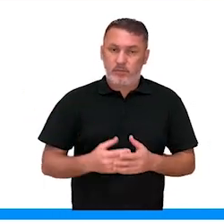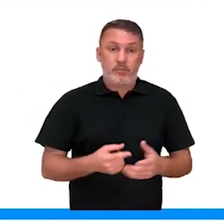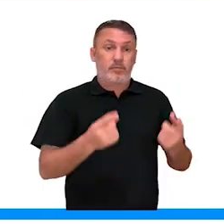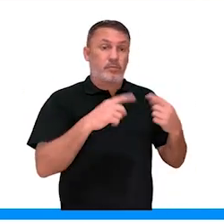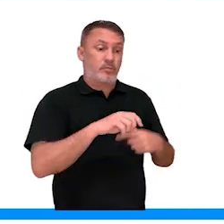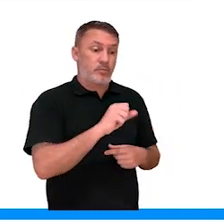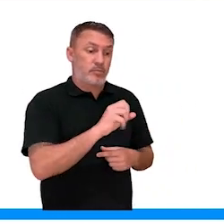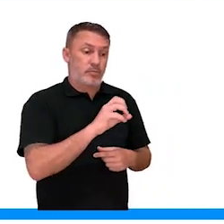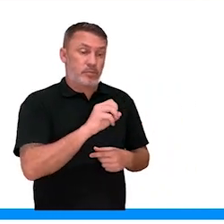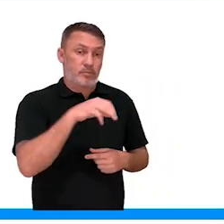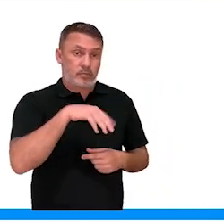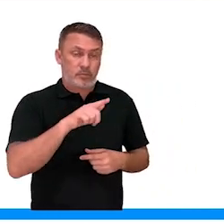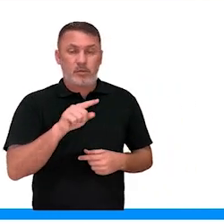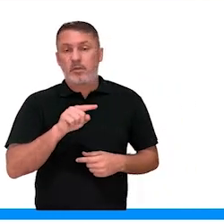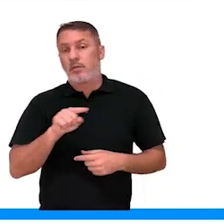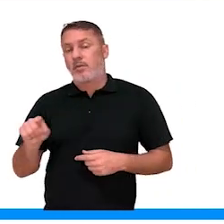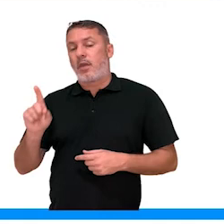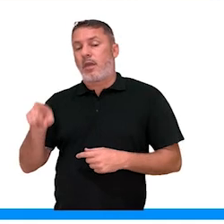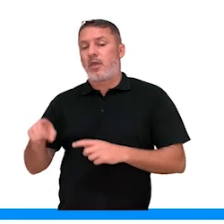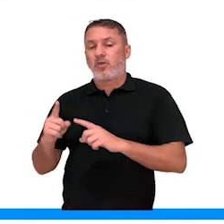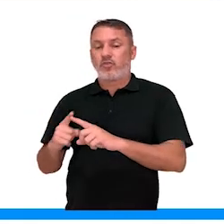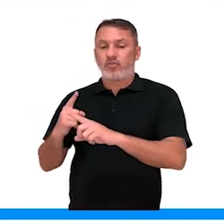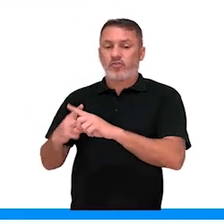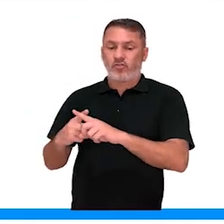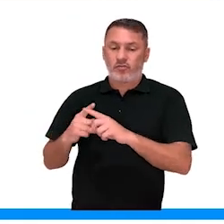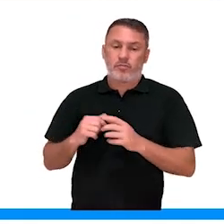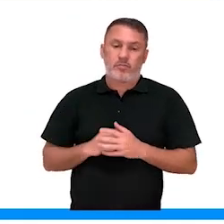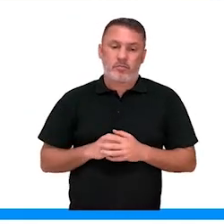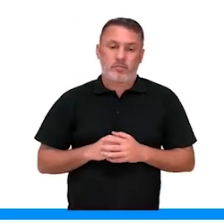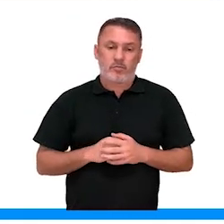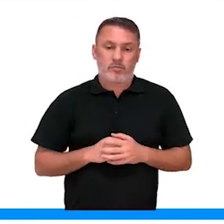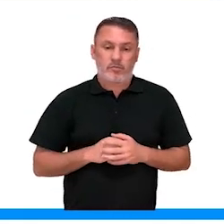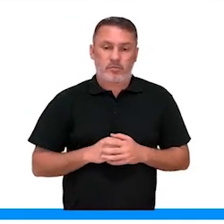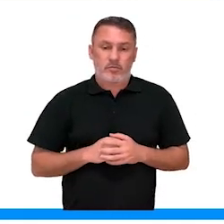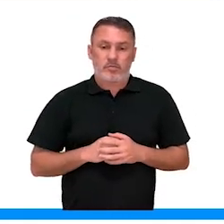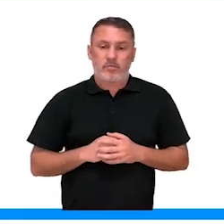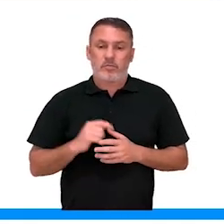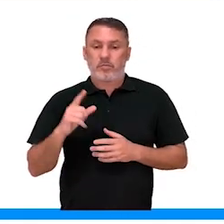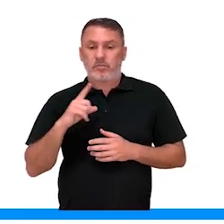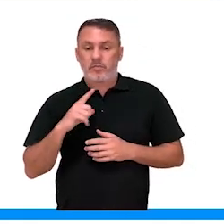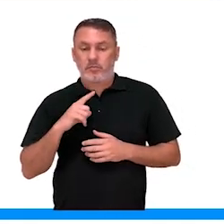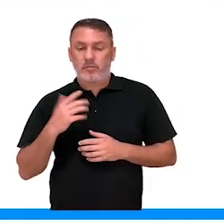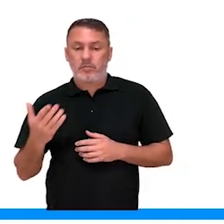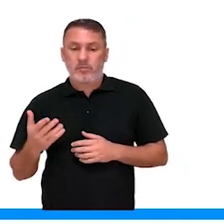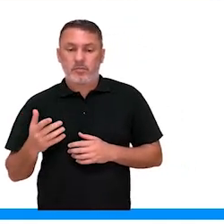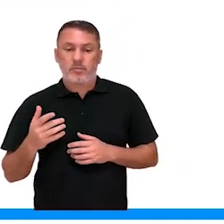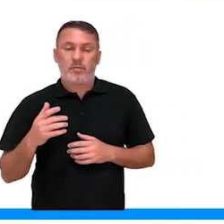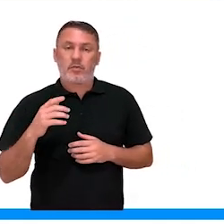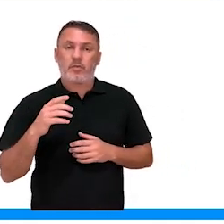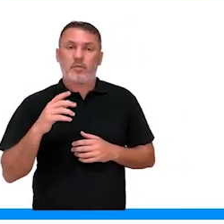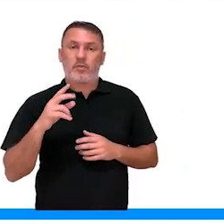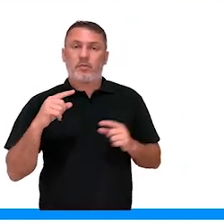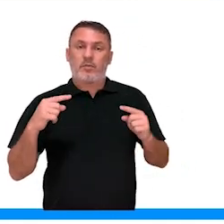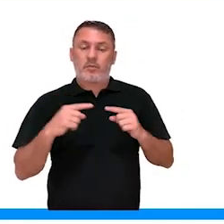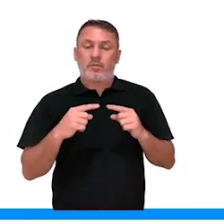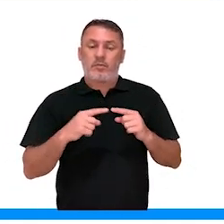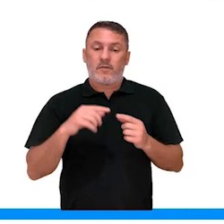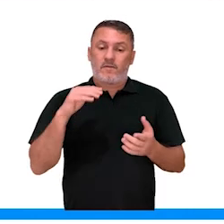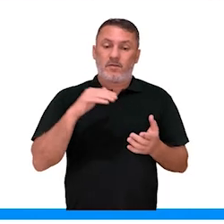como 100%. Ele disse que a nossa amostra, ela corresponderia aí a 80